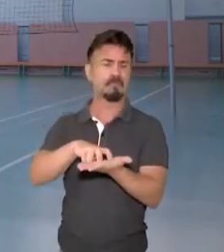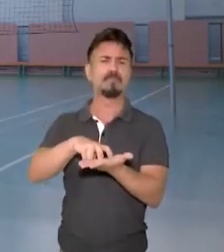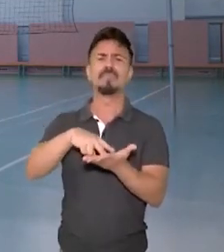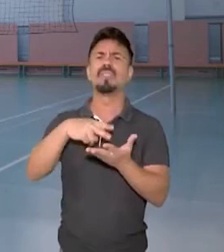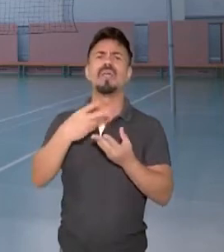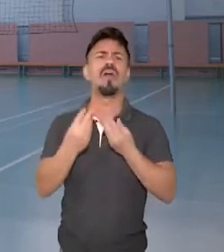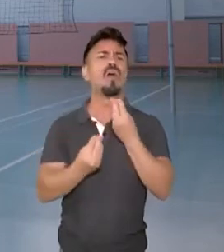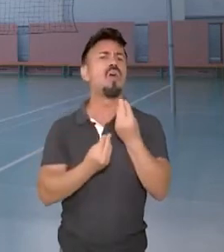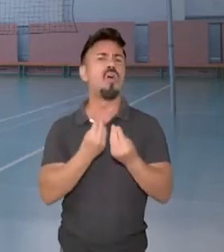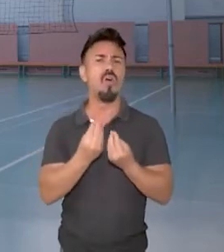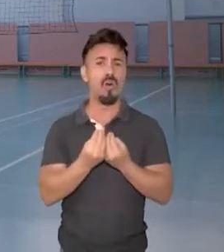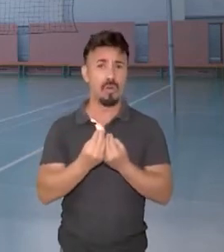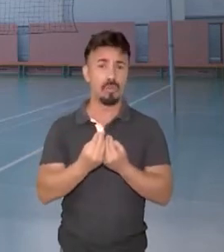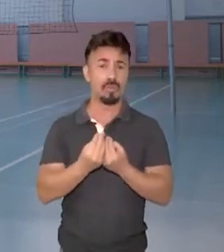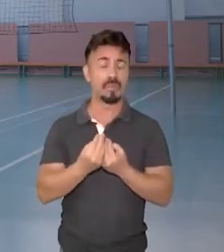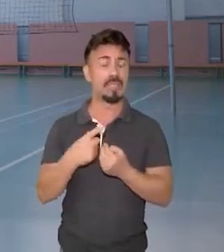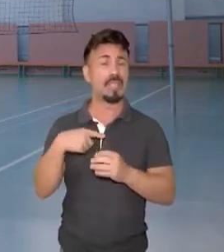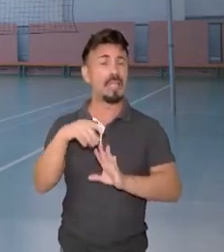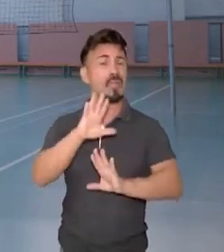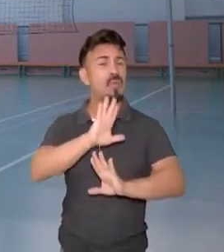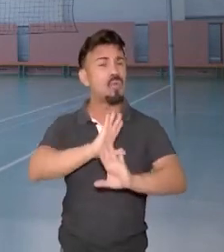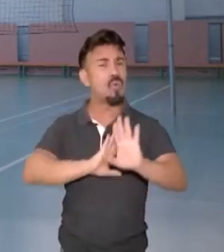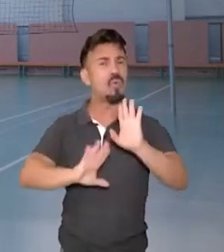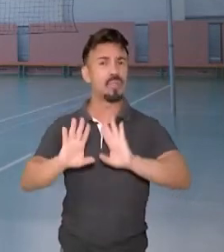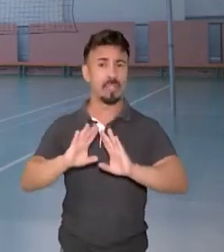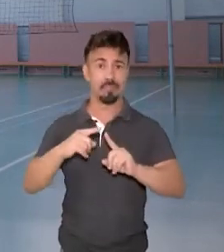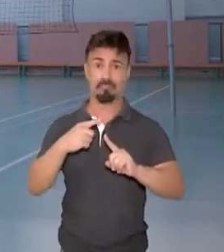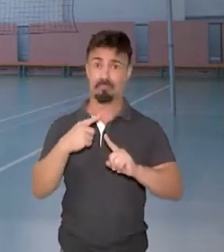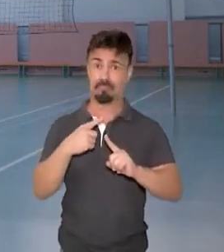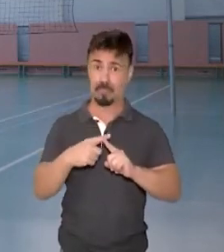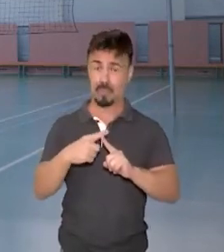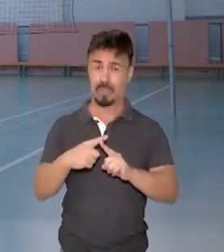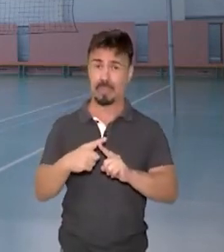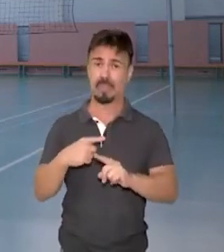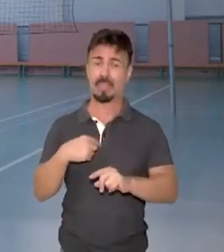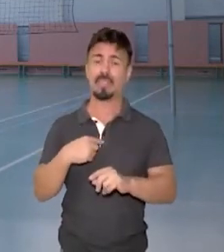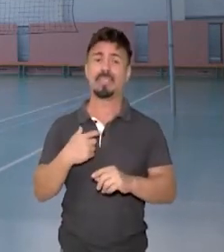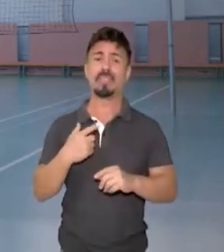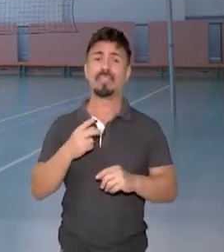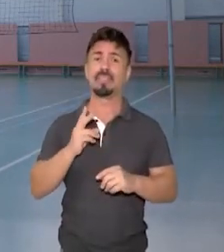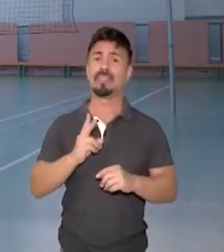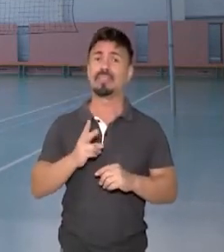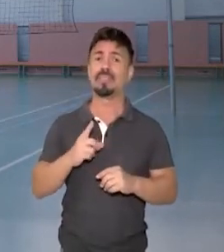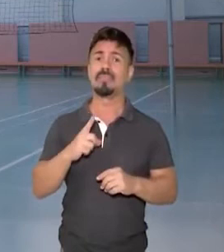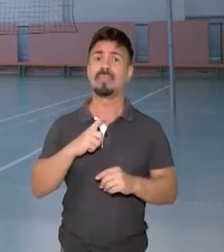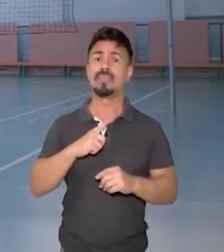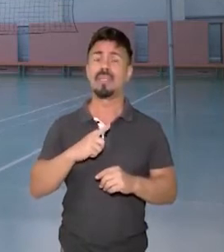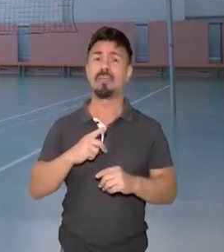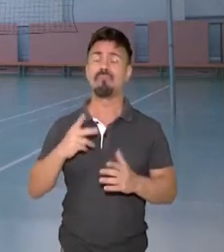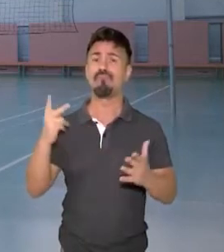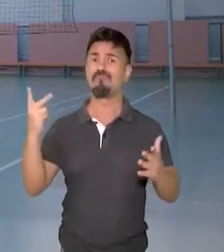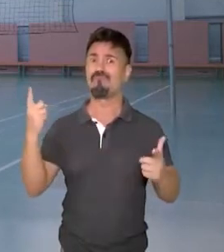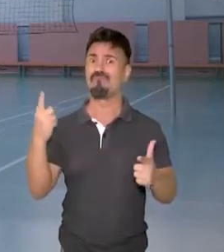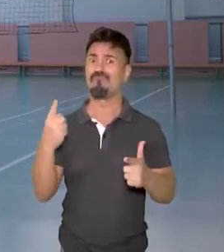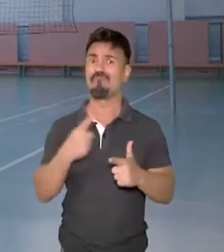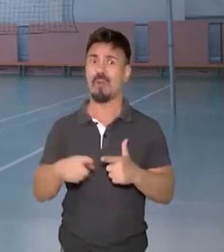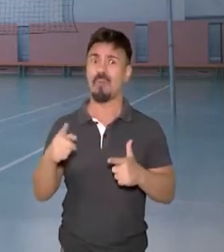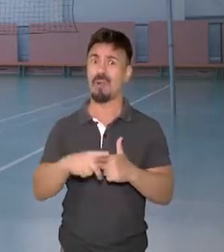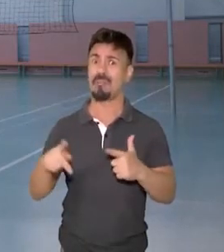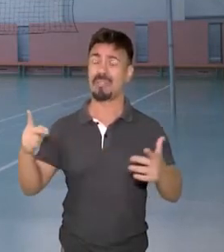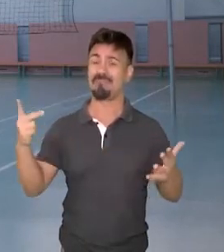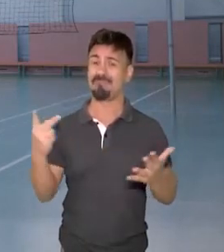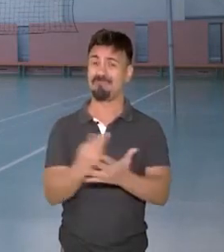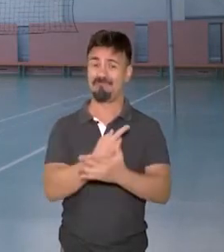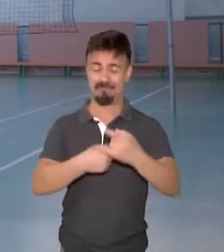como é que faz pessoal a gente tem que ter cuidado nesse exercício porque ele costumam causar lesões pela forma de